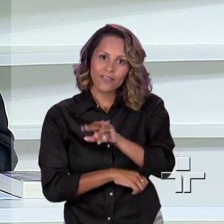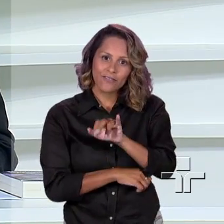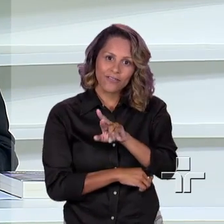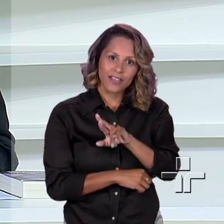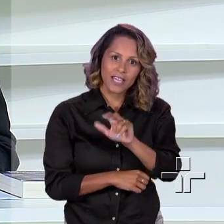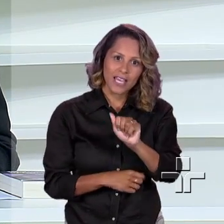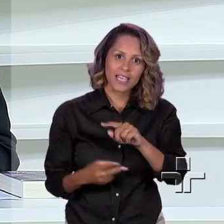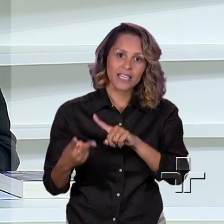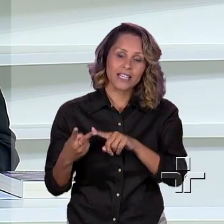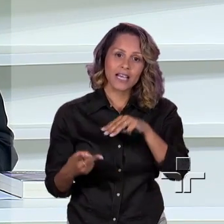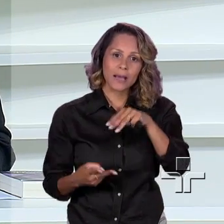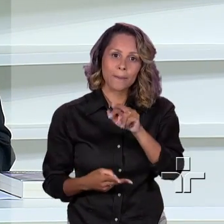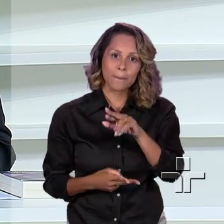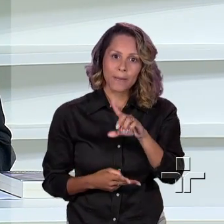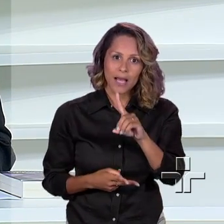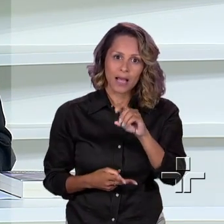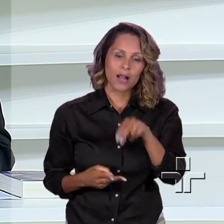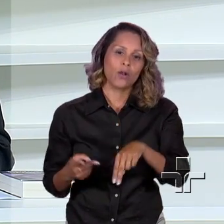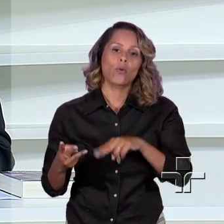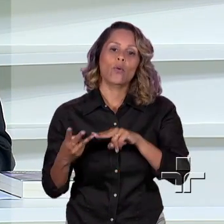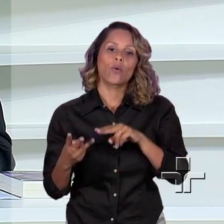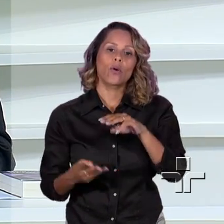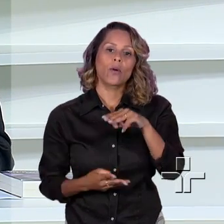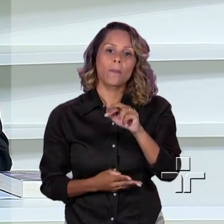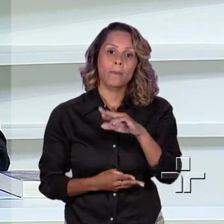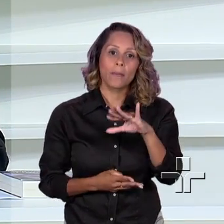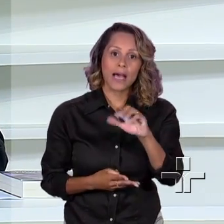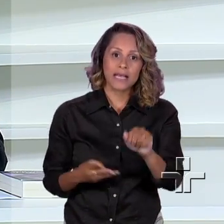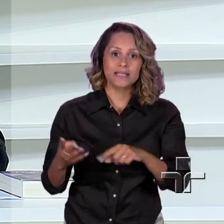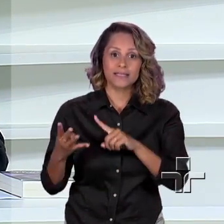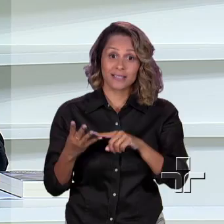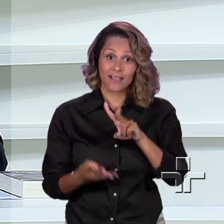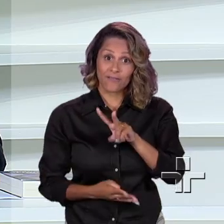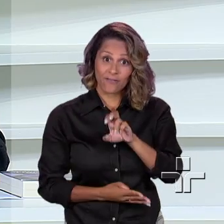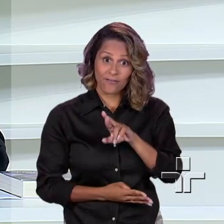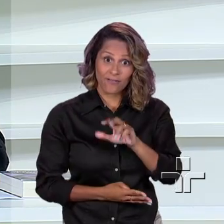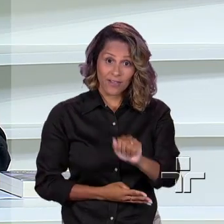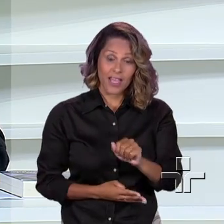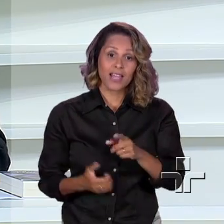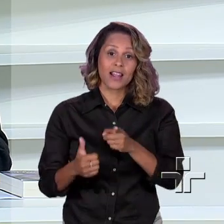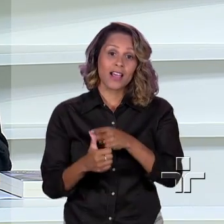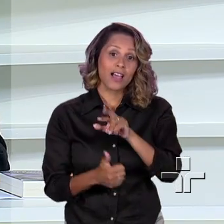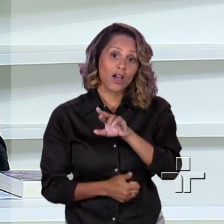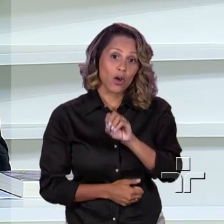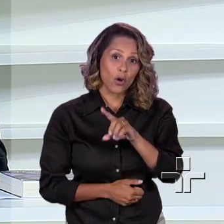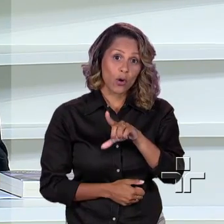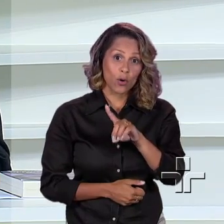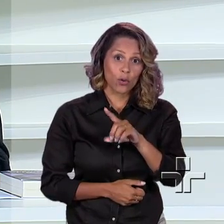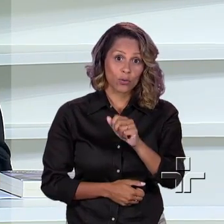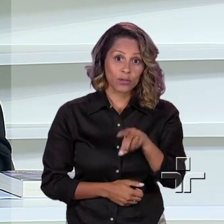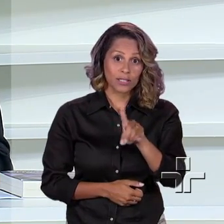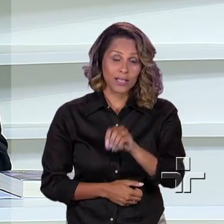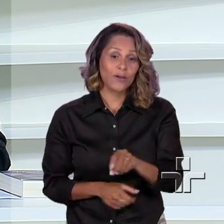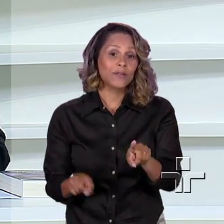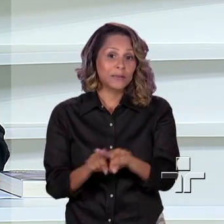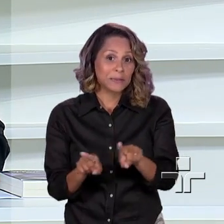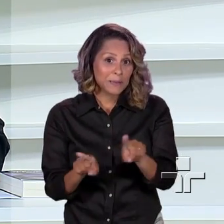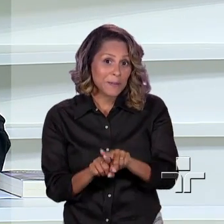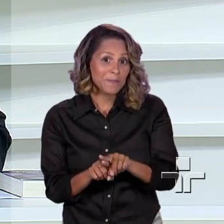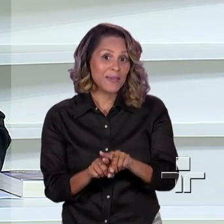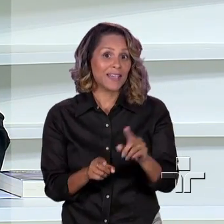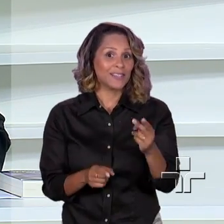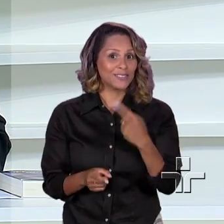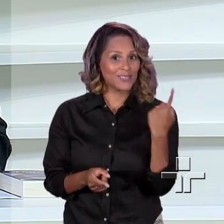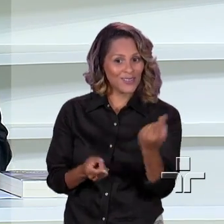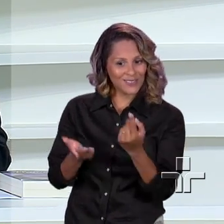do Marlon Weichert, da Márcia Lima, da Vera Paiva, do Roldão Arruda e do nosso inolvidável